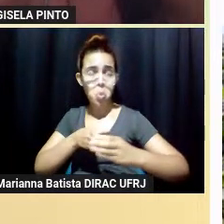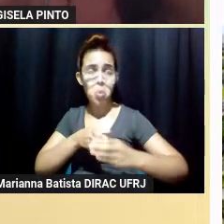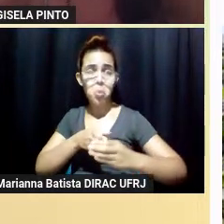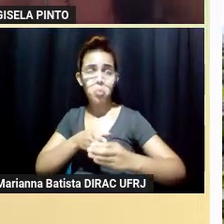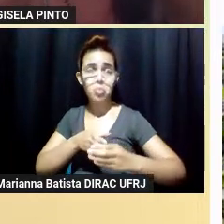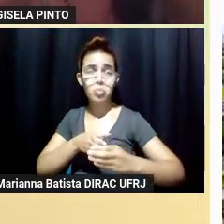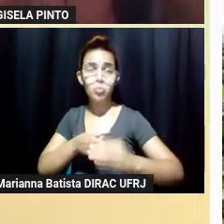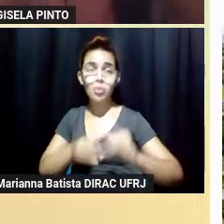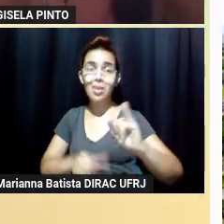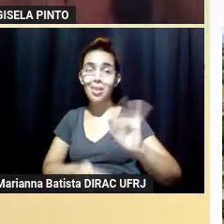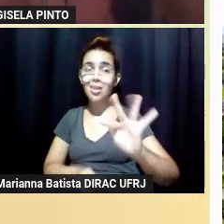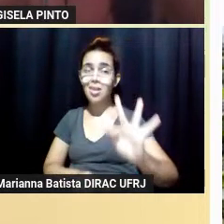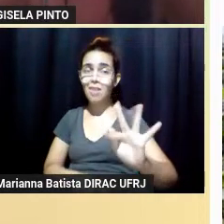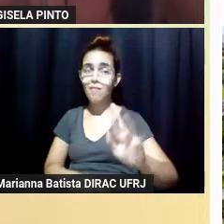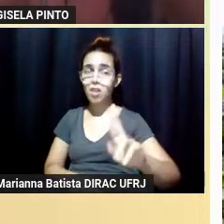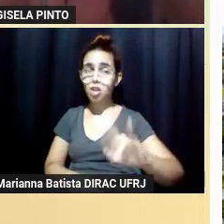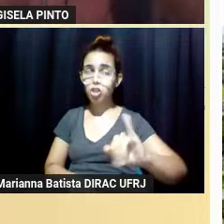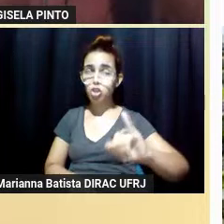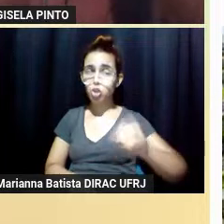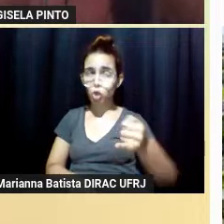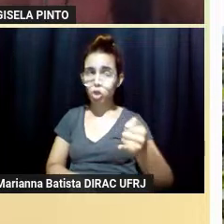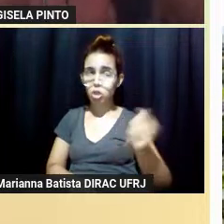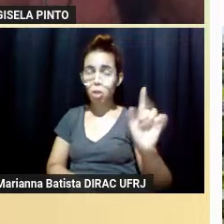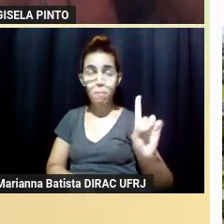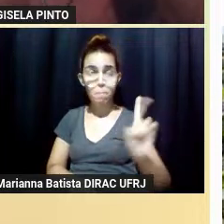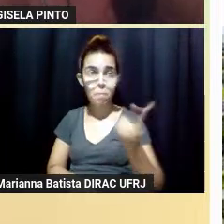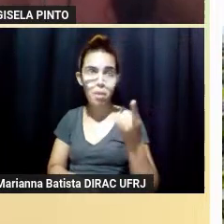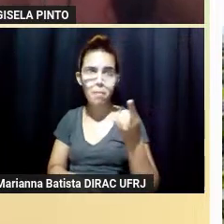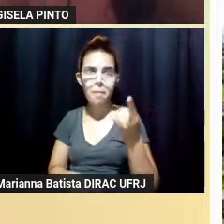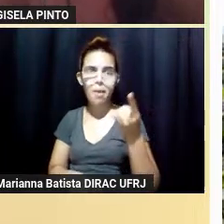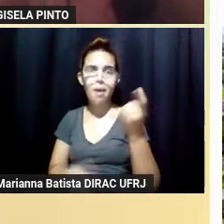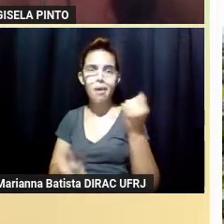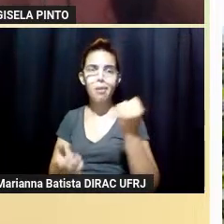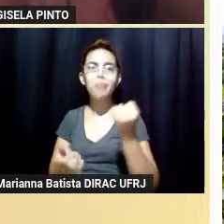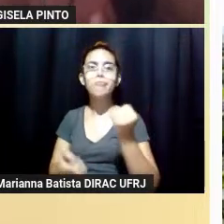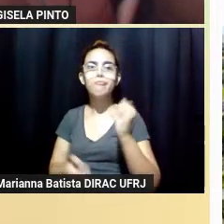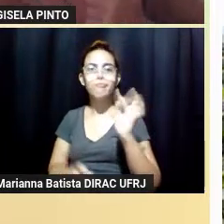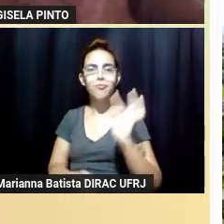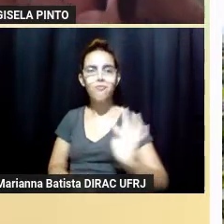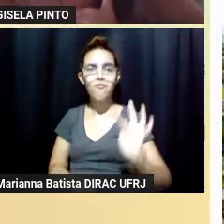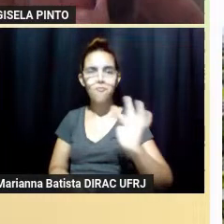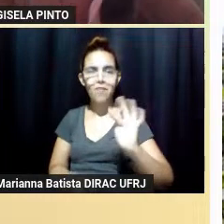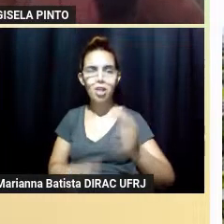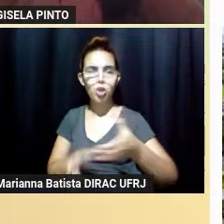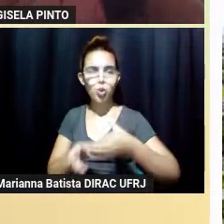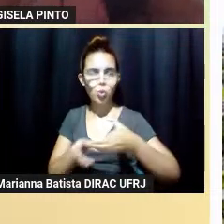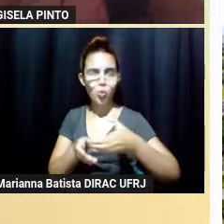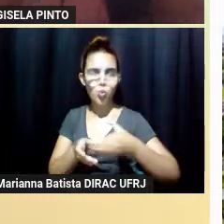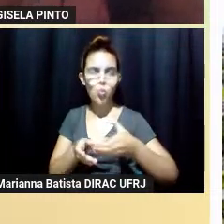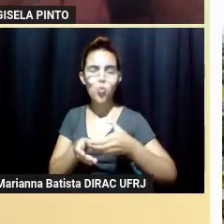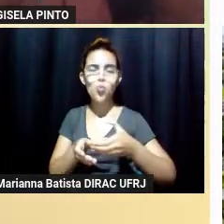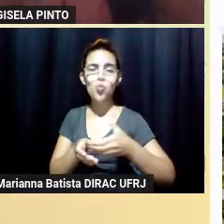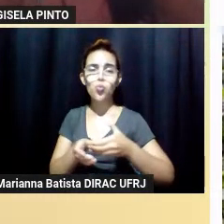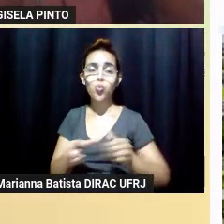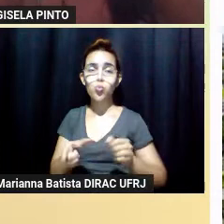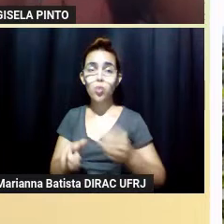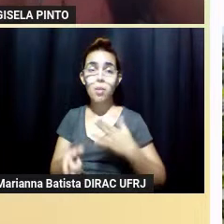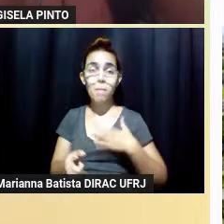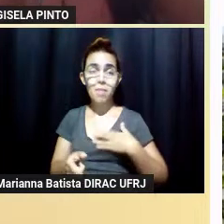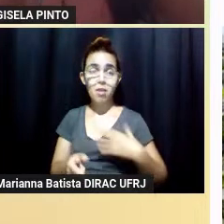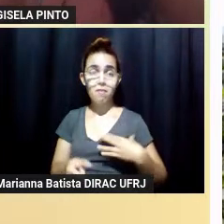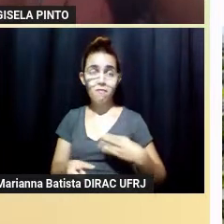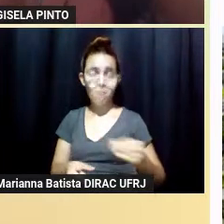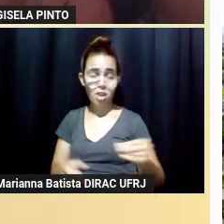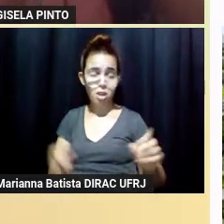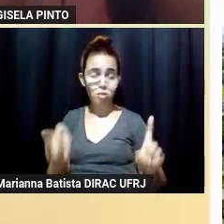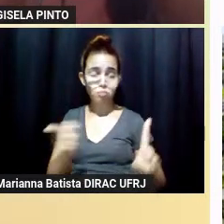Nilópolis. E aí eu terminei o mestrado, a Bia, que é a minha filha mais velha de barriga, estava com um ano